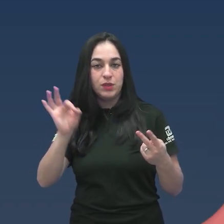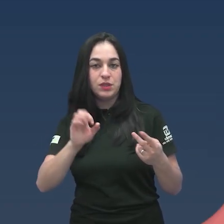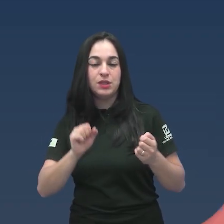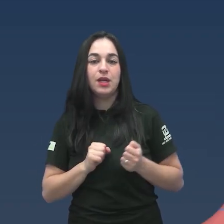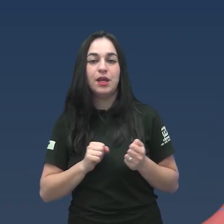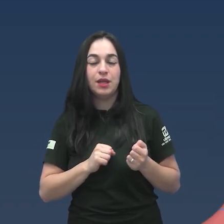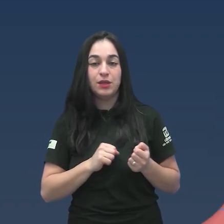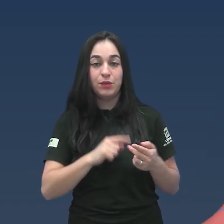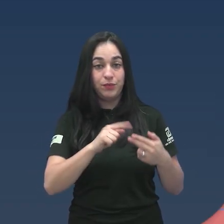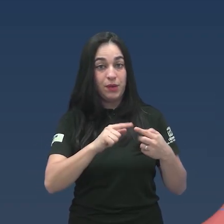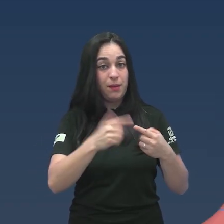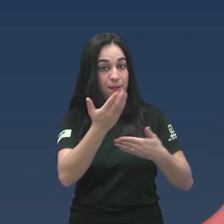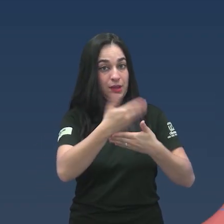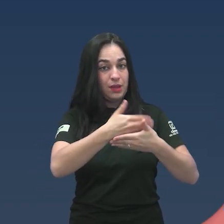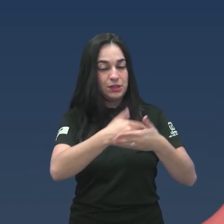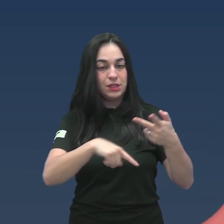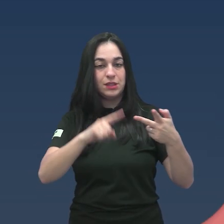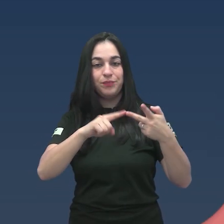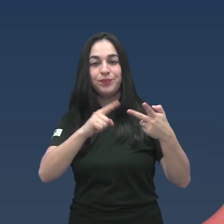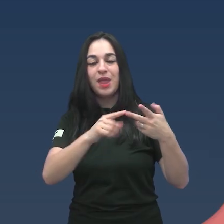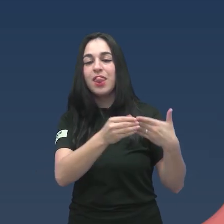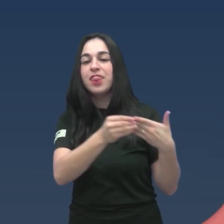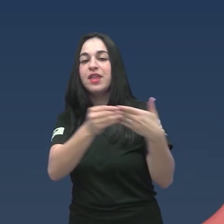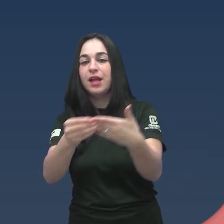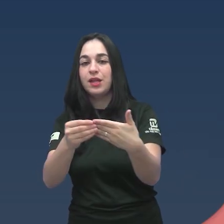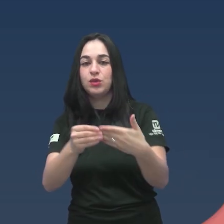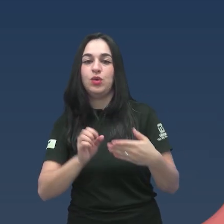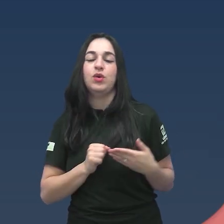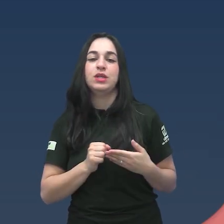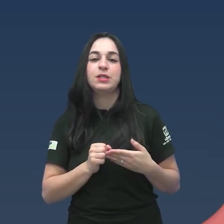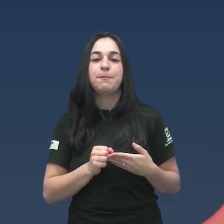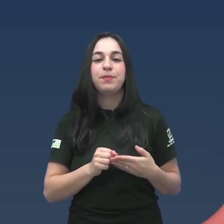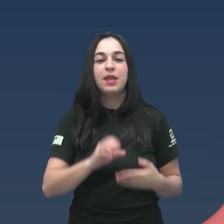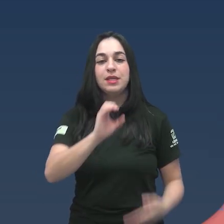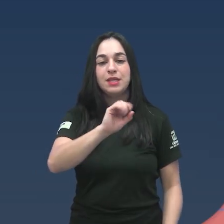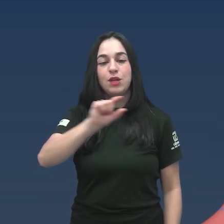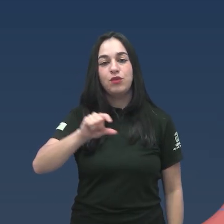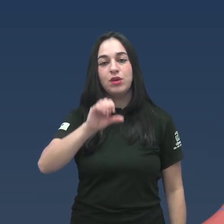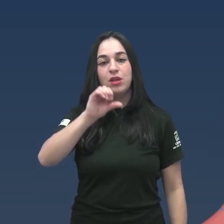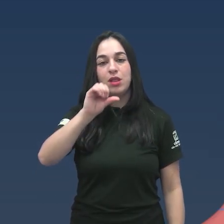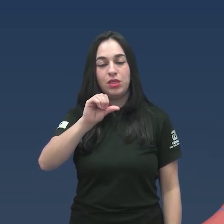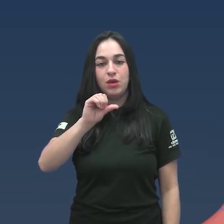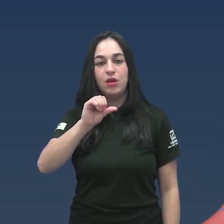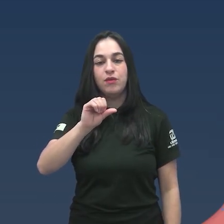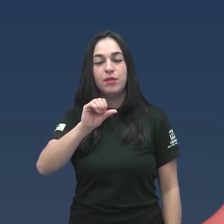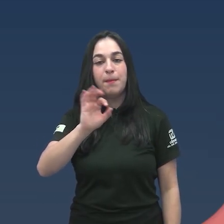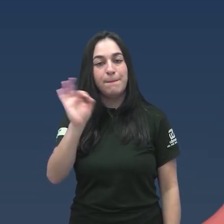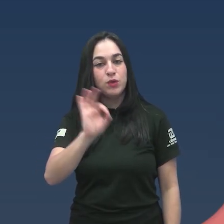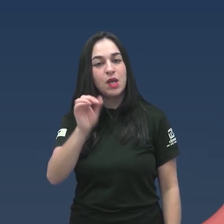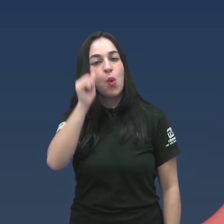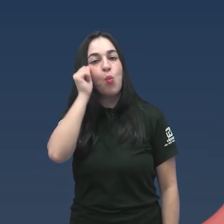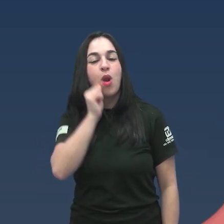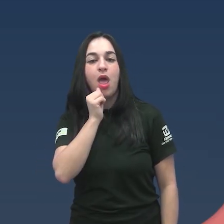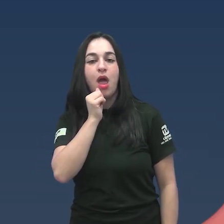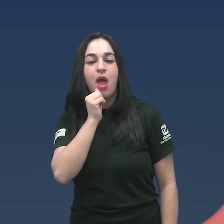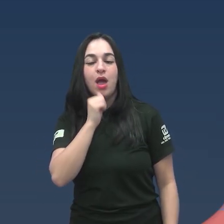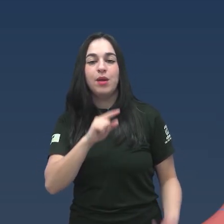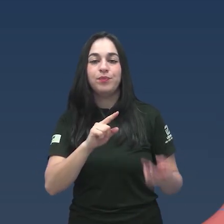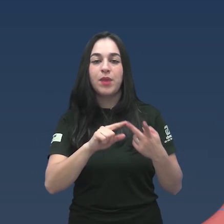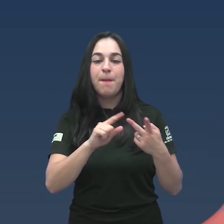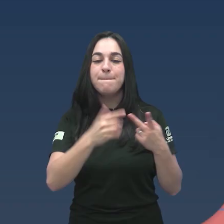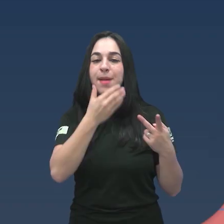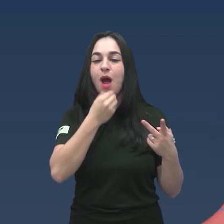de 0,99%. Já para entregadores, a taxa mensal de juros é de 0,9% ao mês